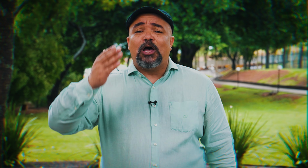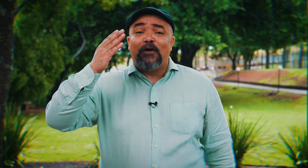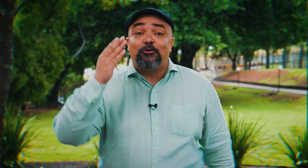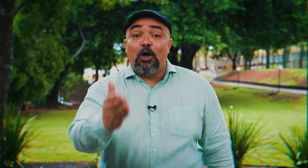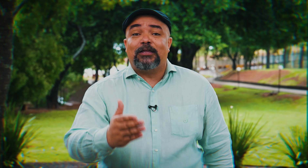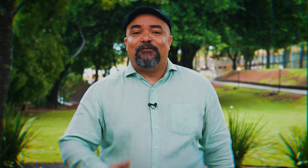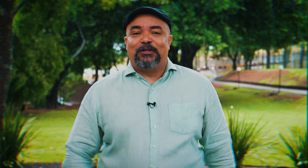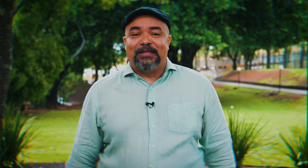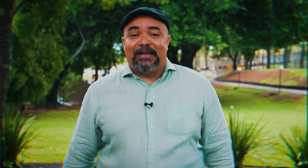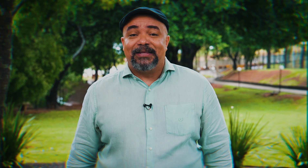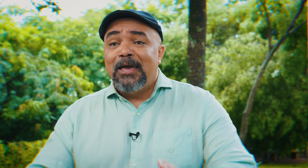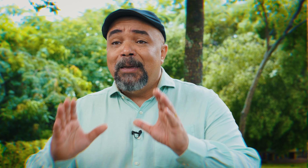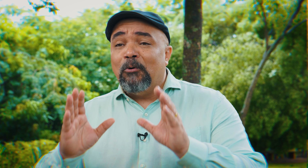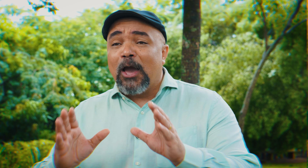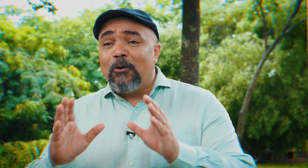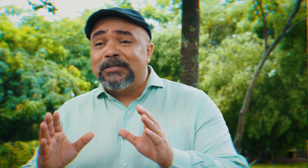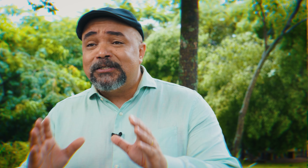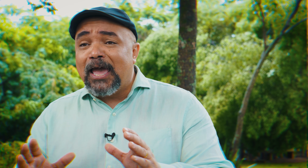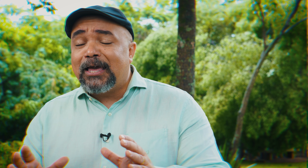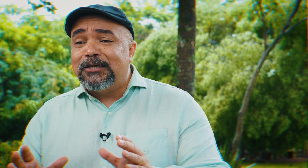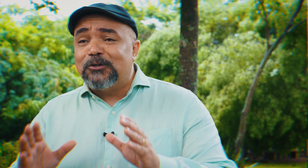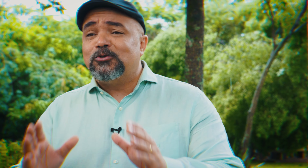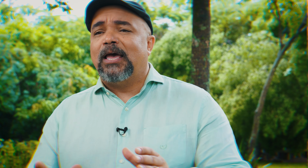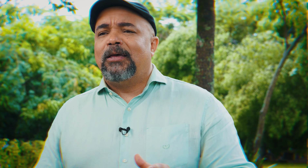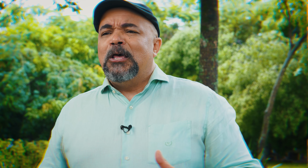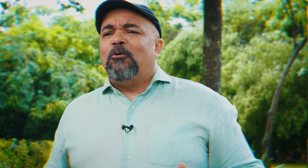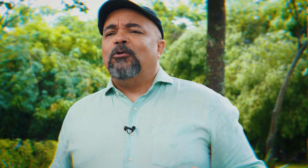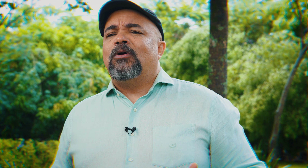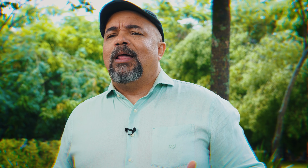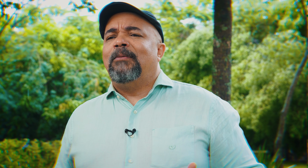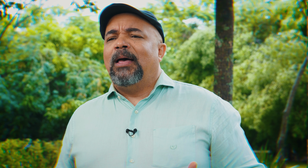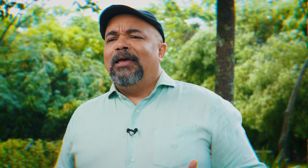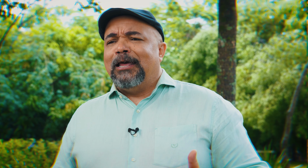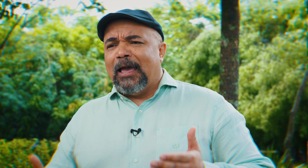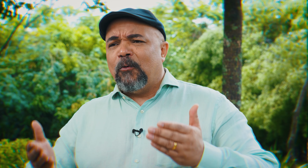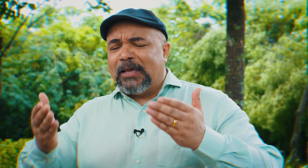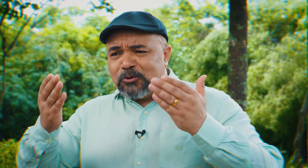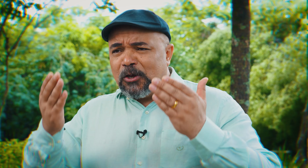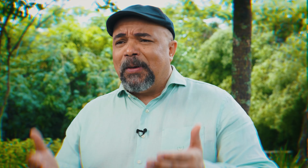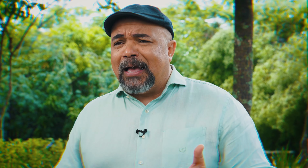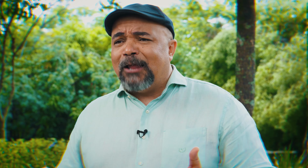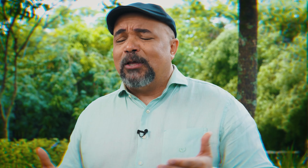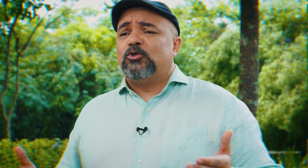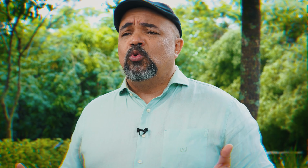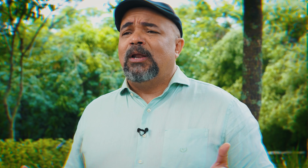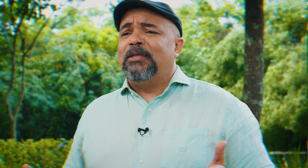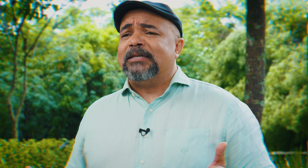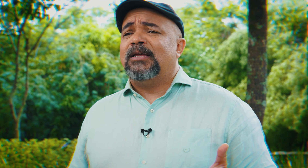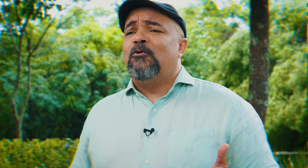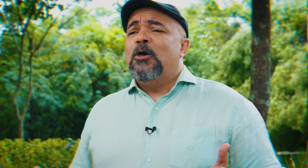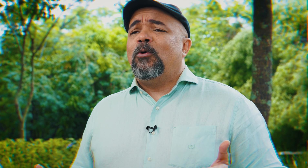Senhores, o Salvador da vida dele. E por reconhecer quem Jesus é, quando clama, ele reconhece o seu pecado e a